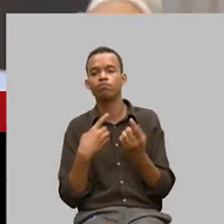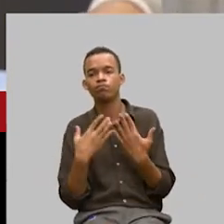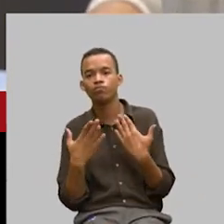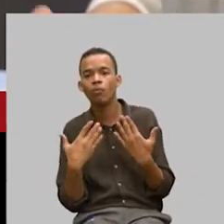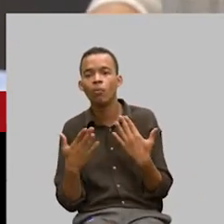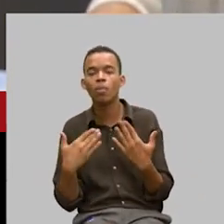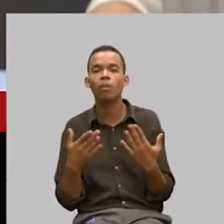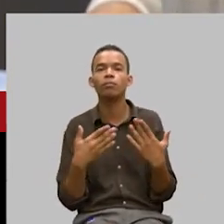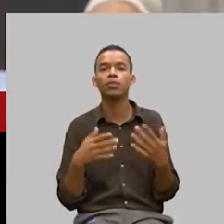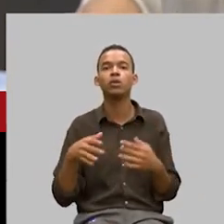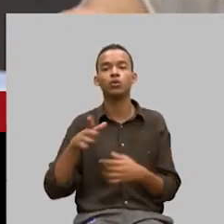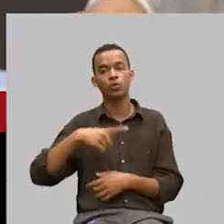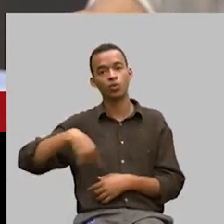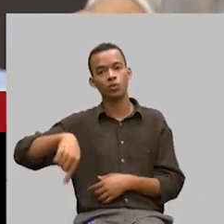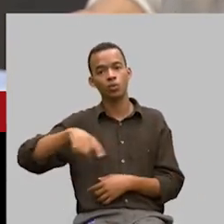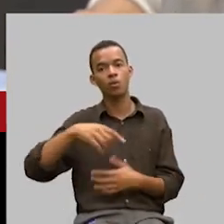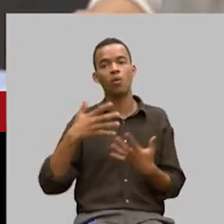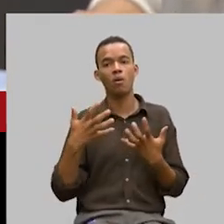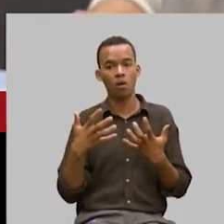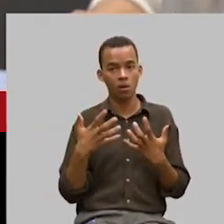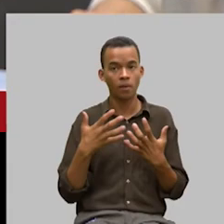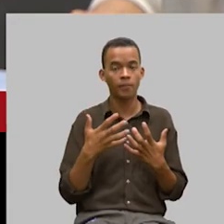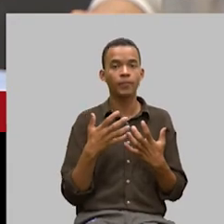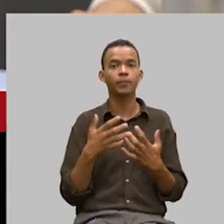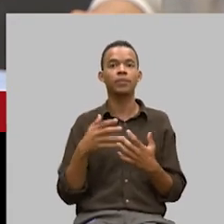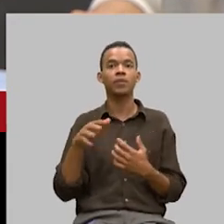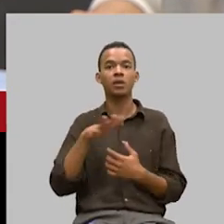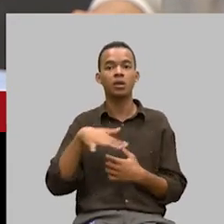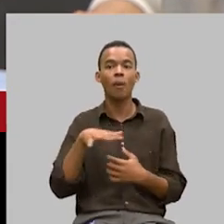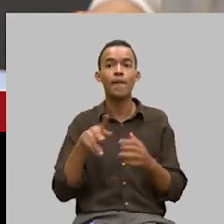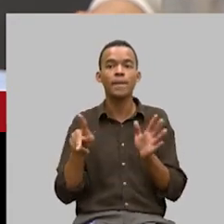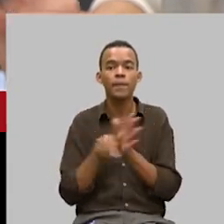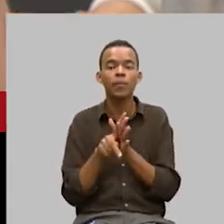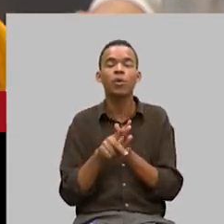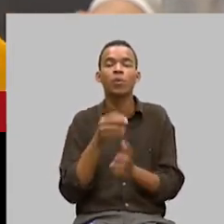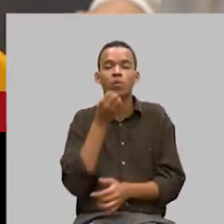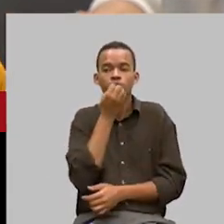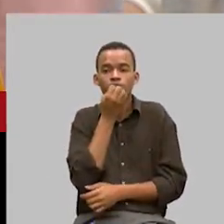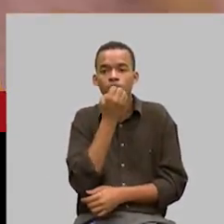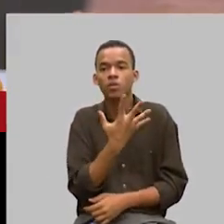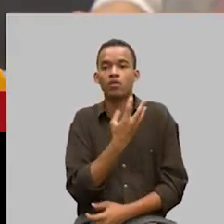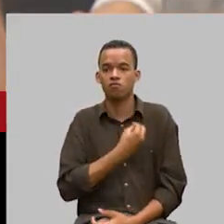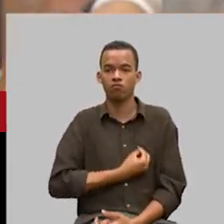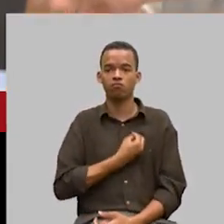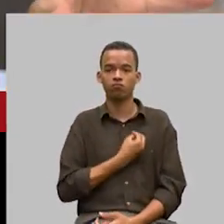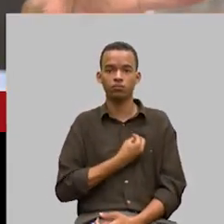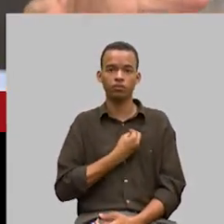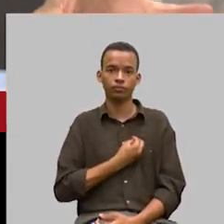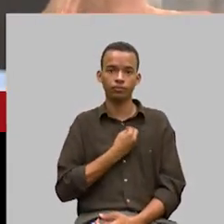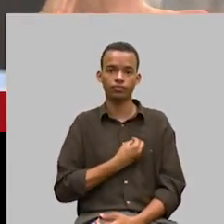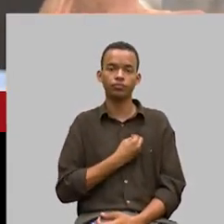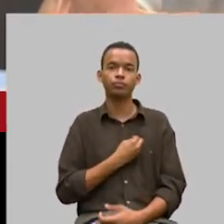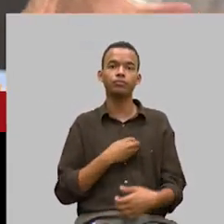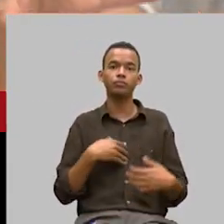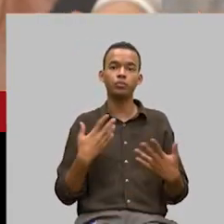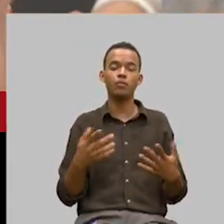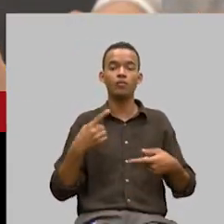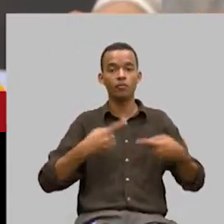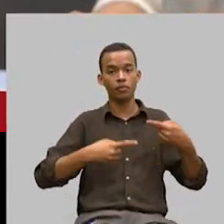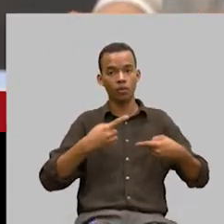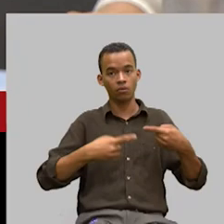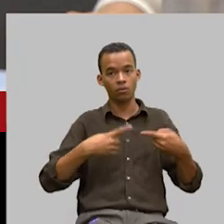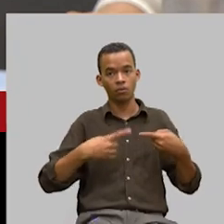um campo do Bem Viver a gente quer um campo que pratica agroecologia Então as políticas de Educação do